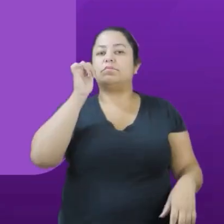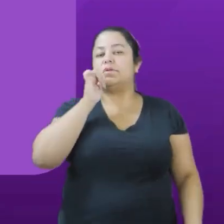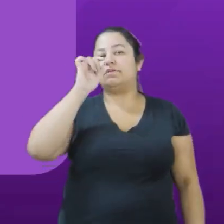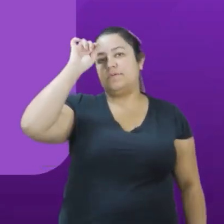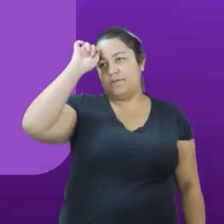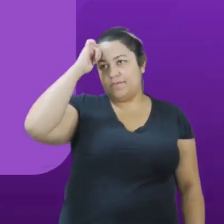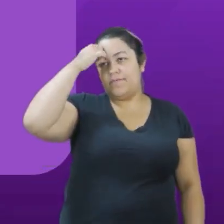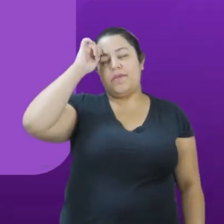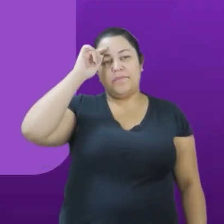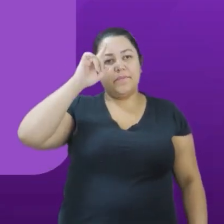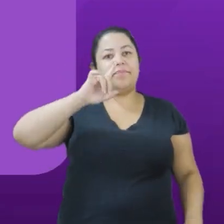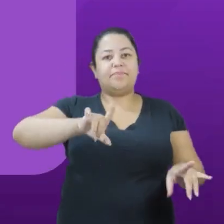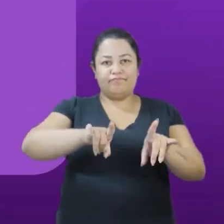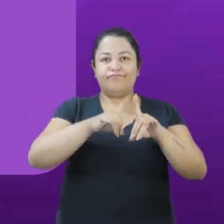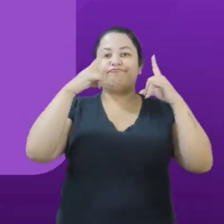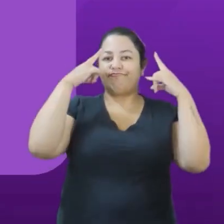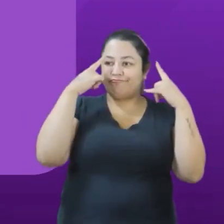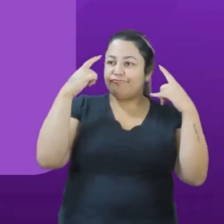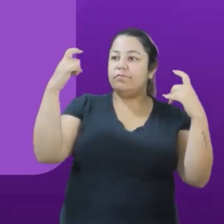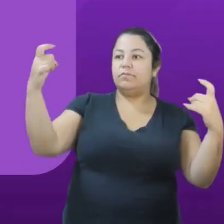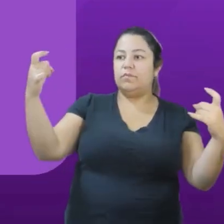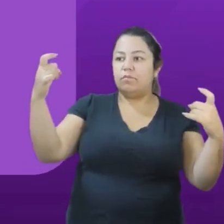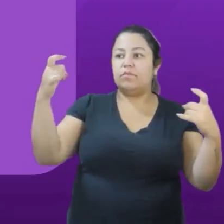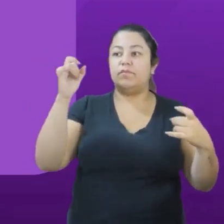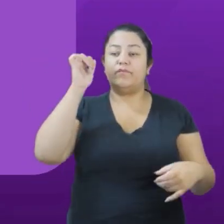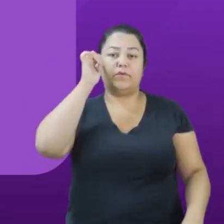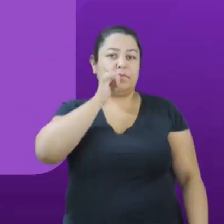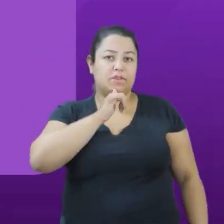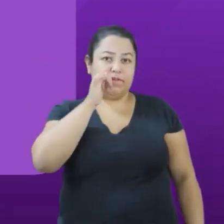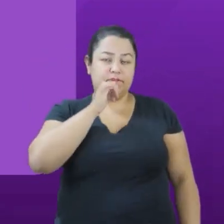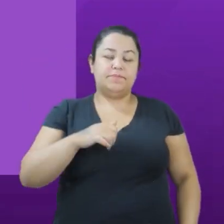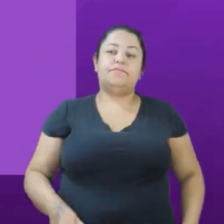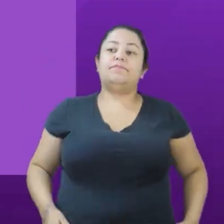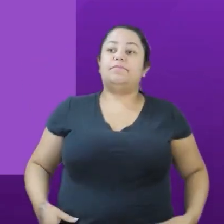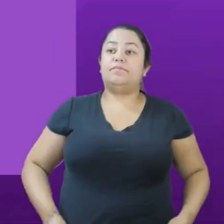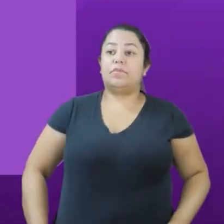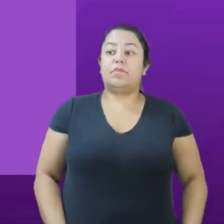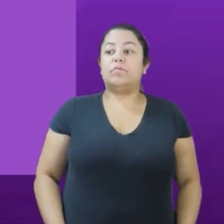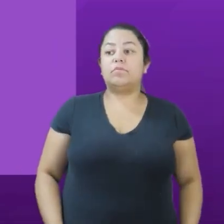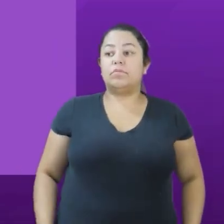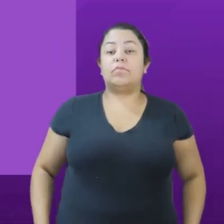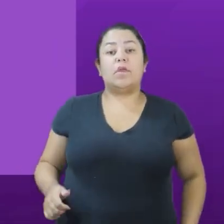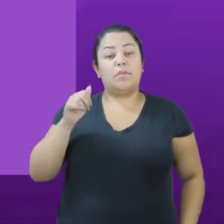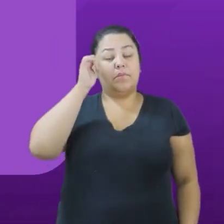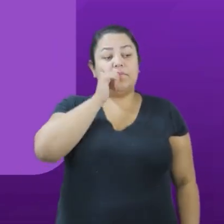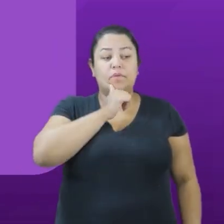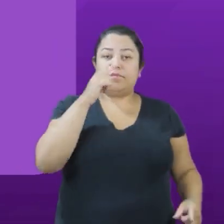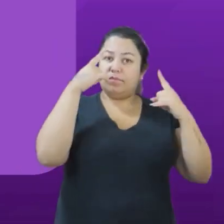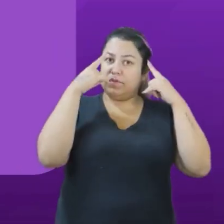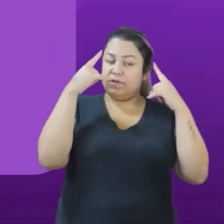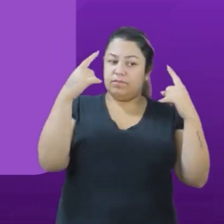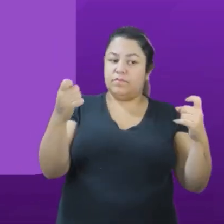negras são as maiores vítimas de violência feminina, né? São as mulheres vítimas também de violência